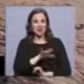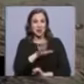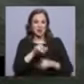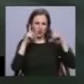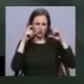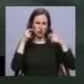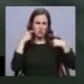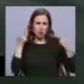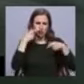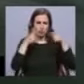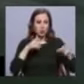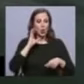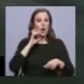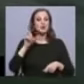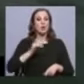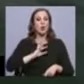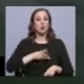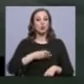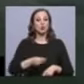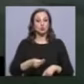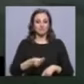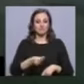tanto angolanos como o mundo